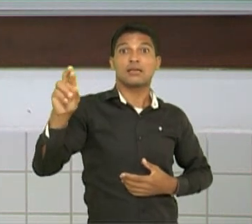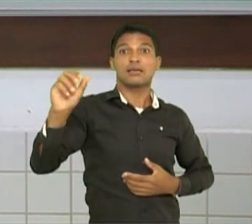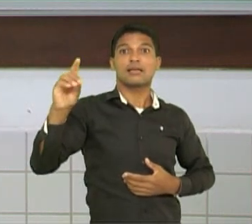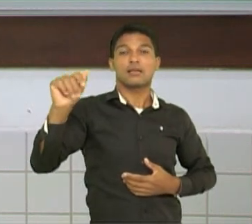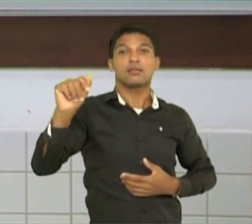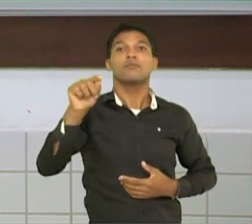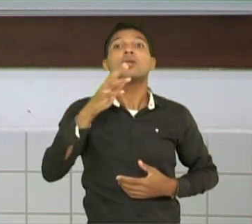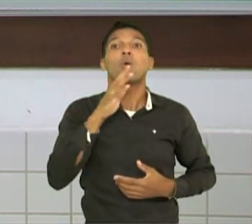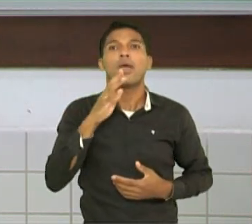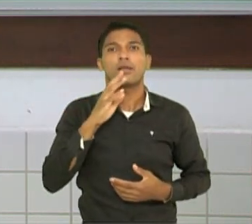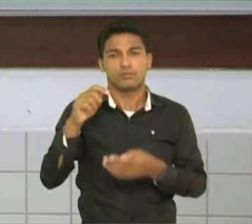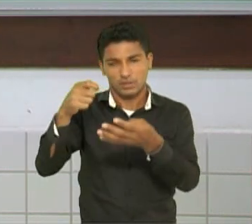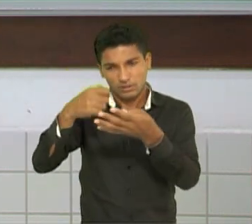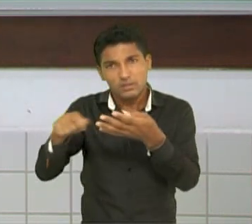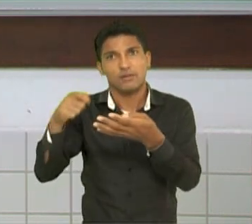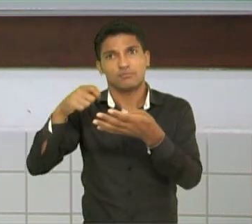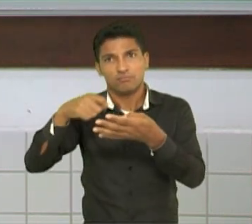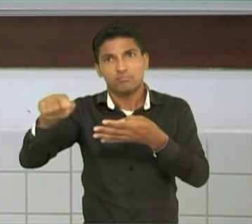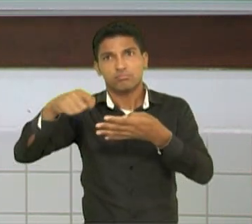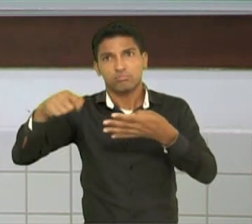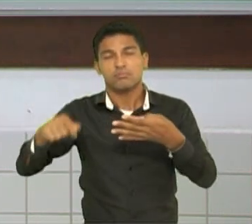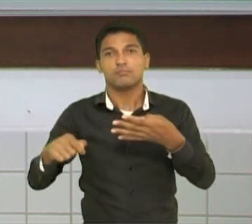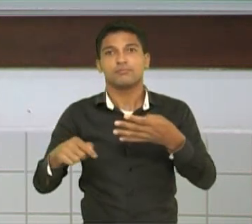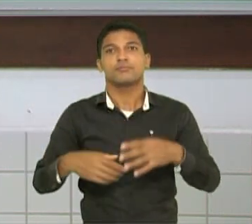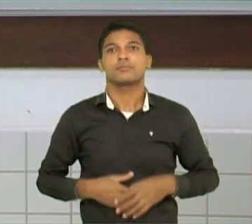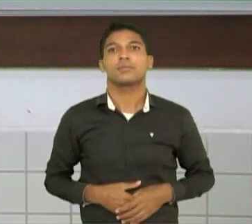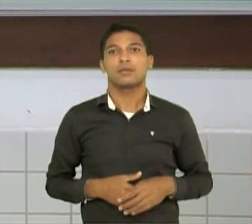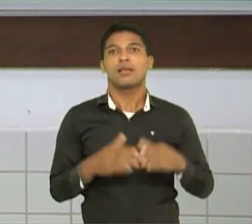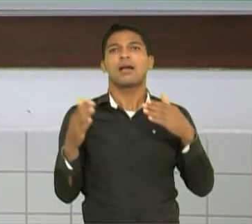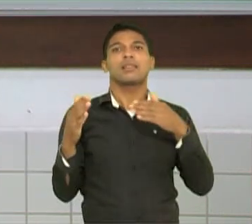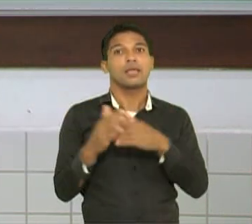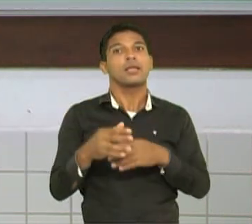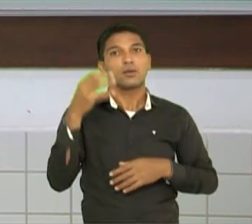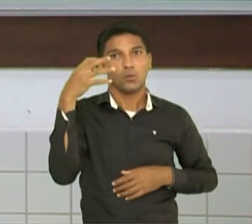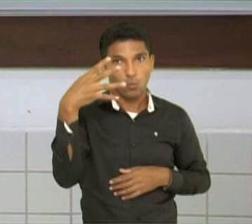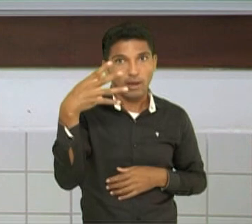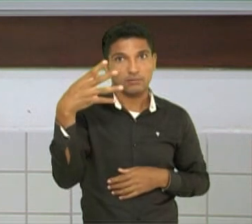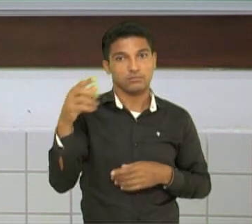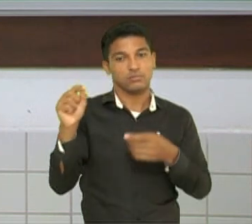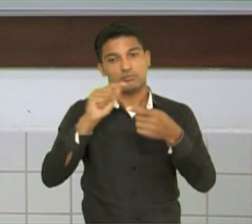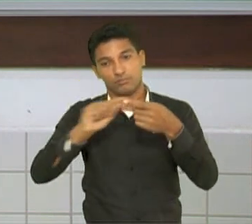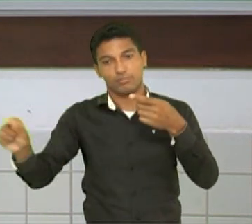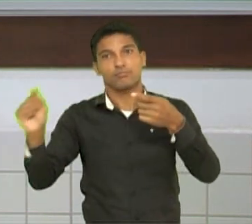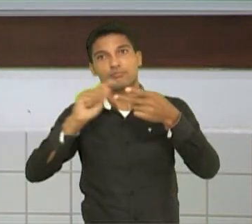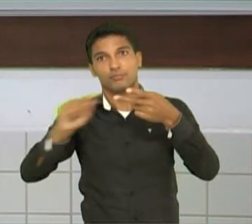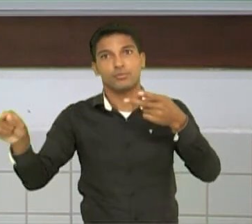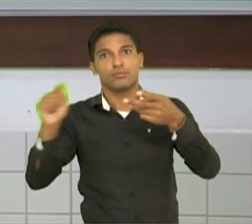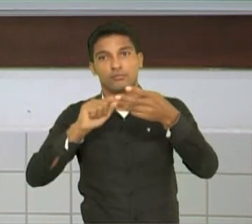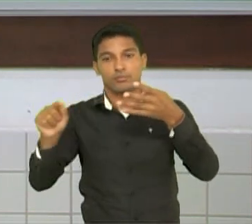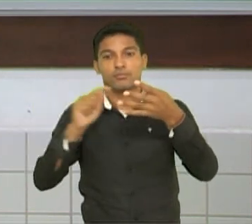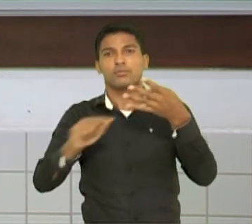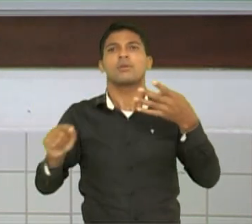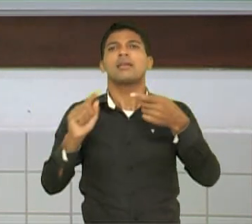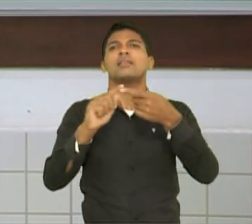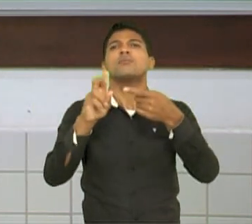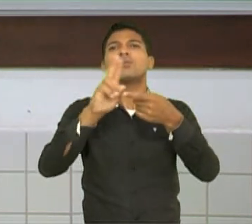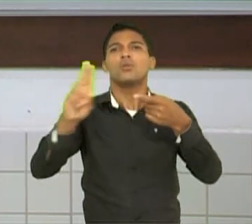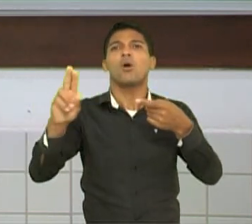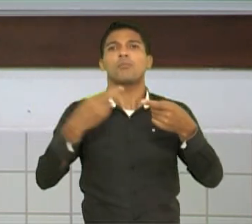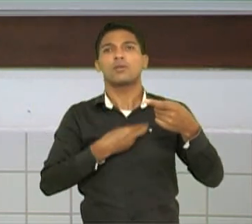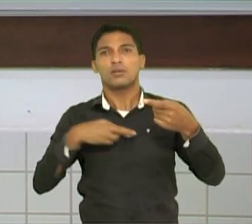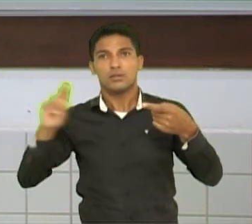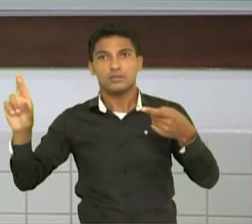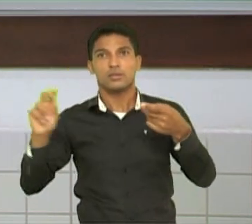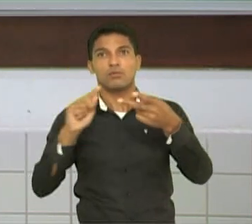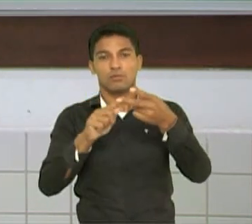remoto e escreva aí, pelo menos, pode ser mais, claro, um parágrafo descrevendo o nome da religião, o nome